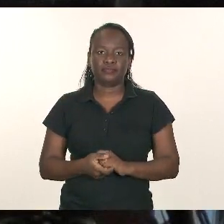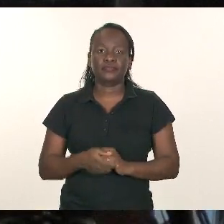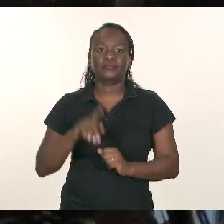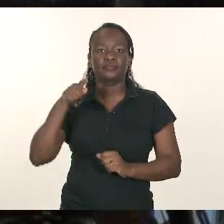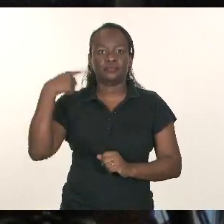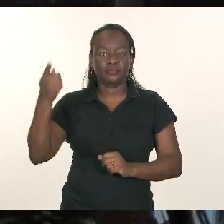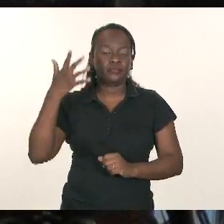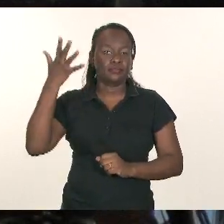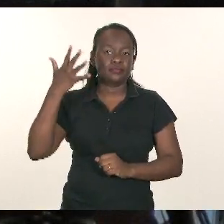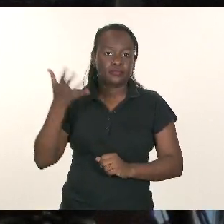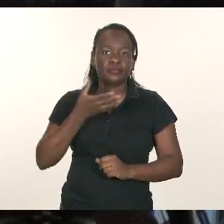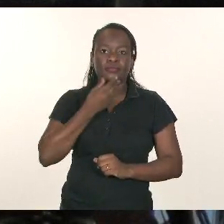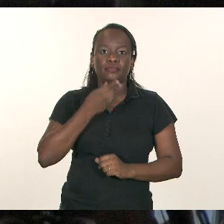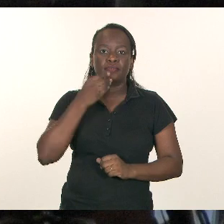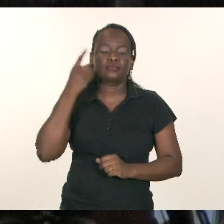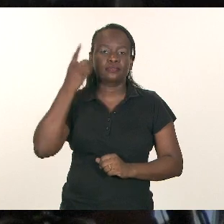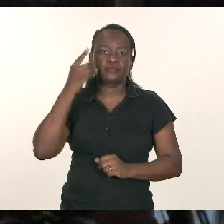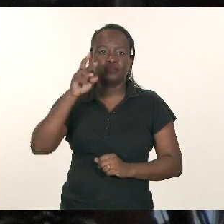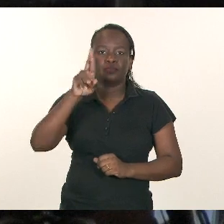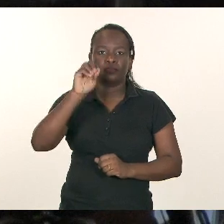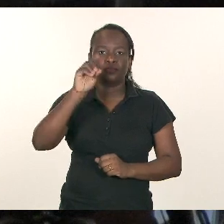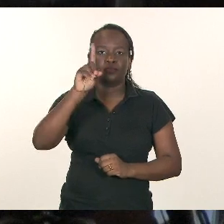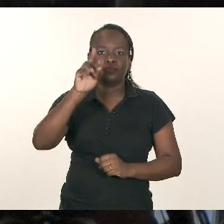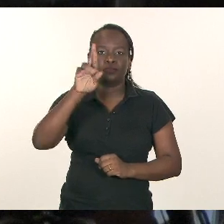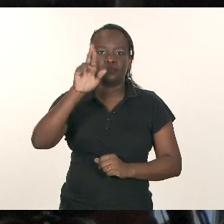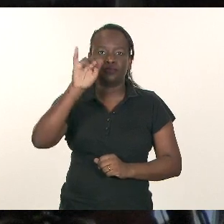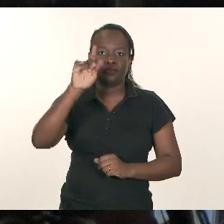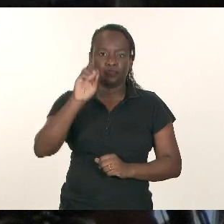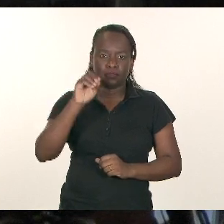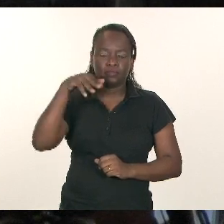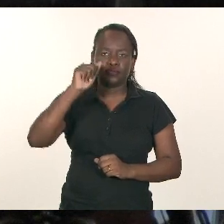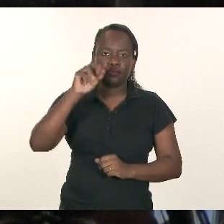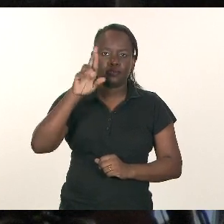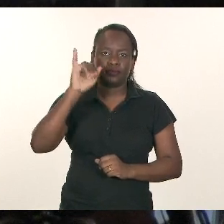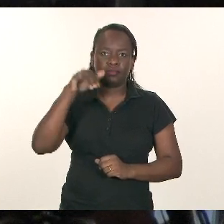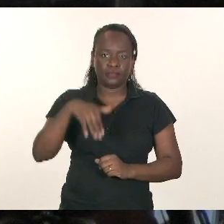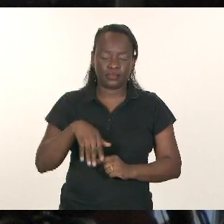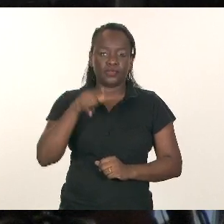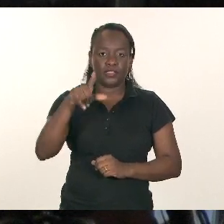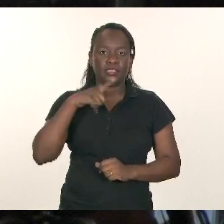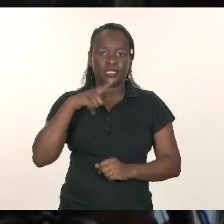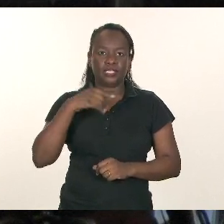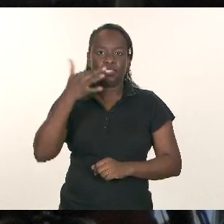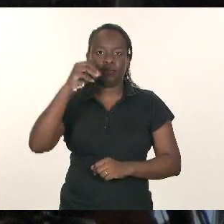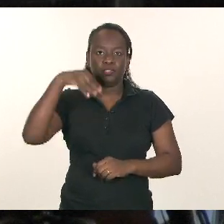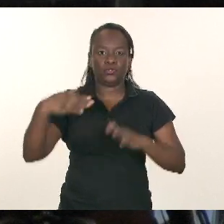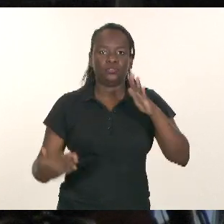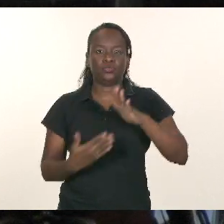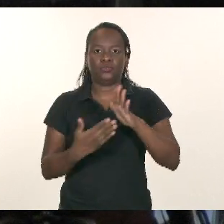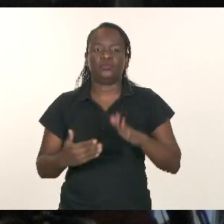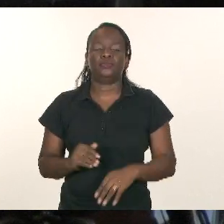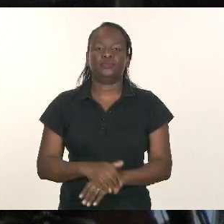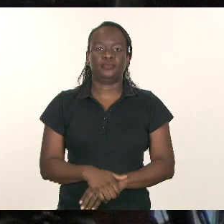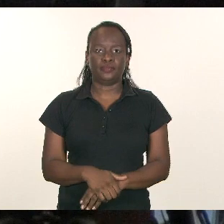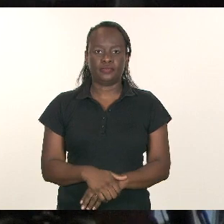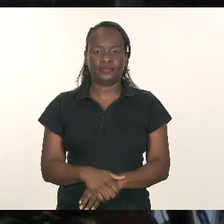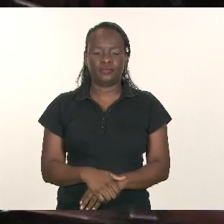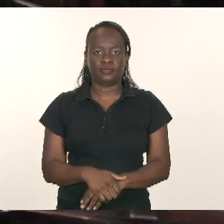Próximo orador inscrito é o nobre deputado Rodrigo Amorim. Vossa Excelência dispõe de 10 minutos no tempo